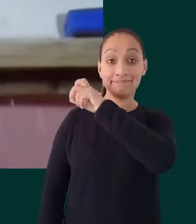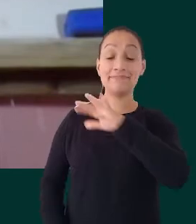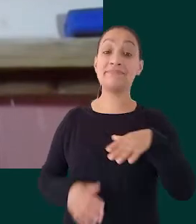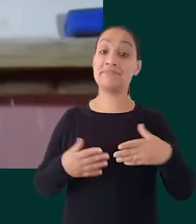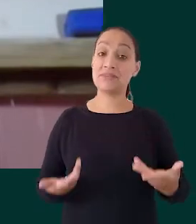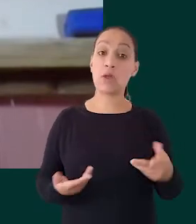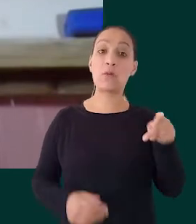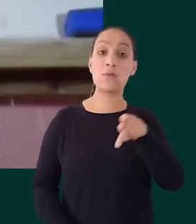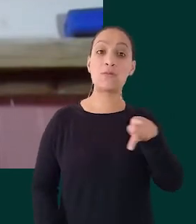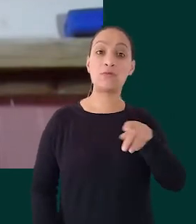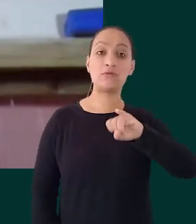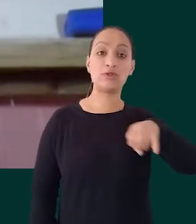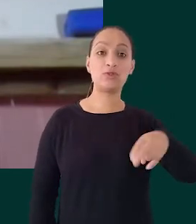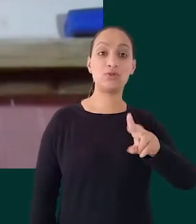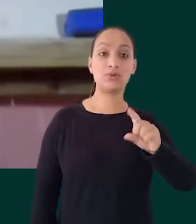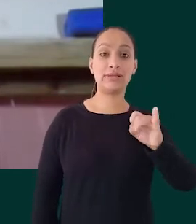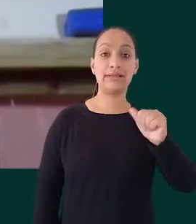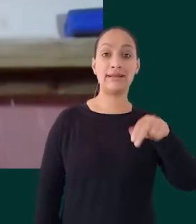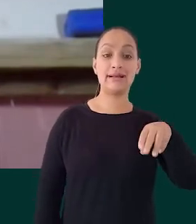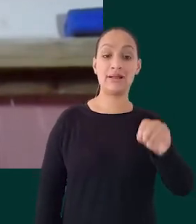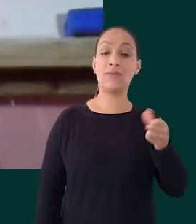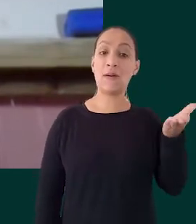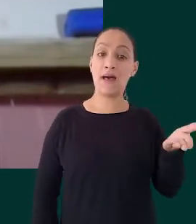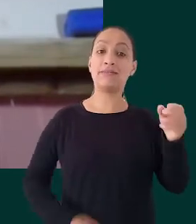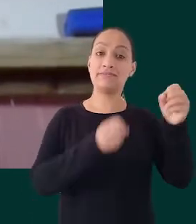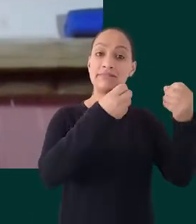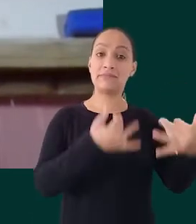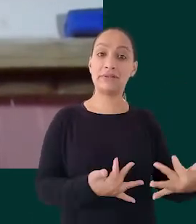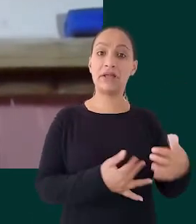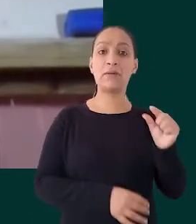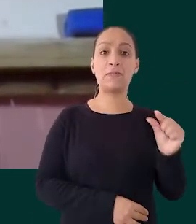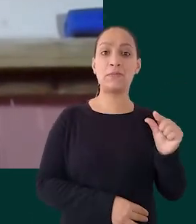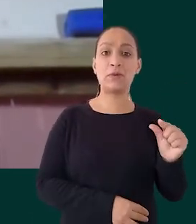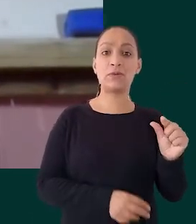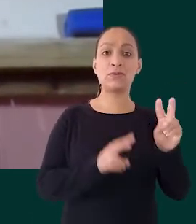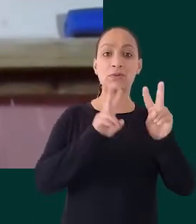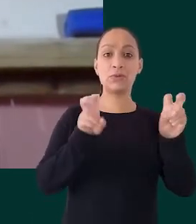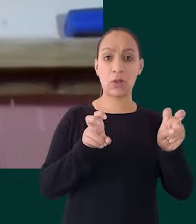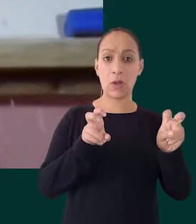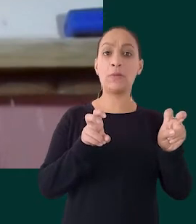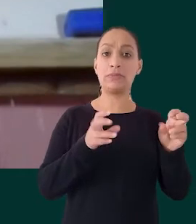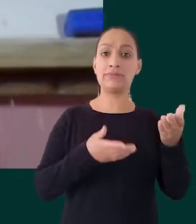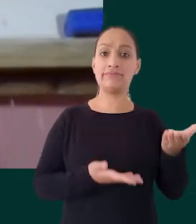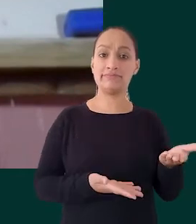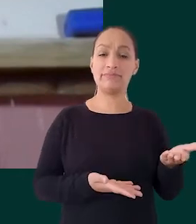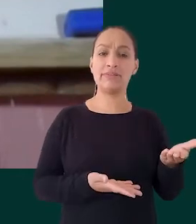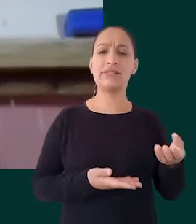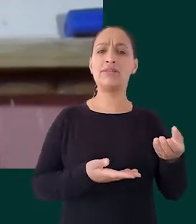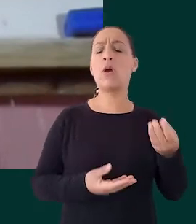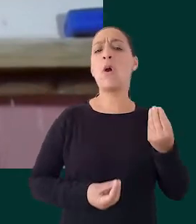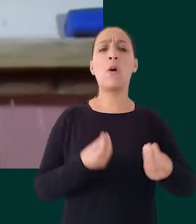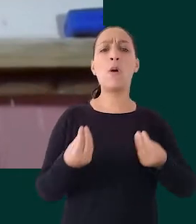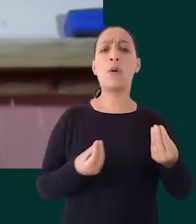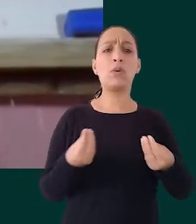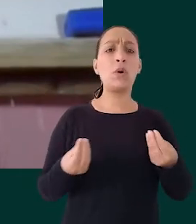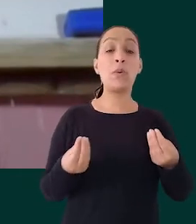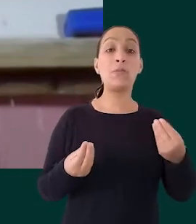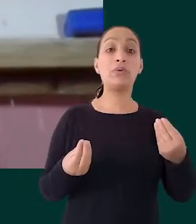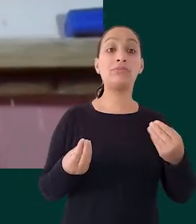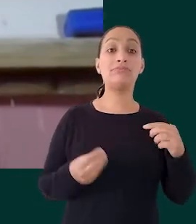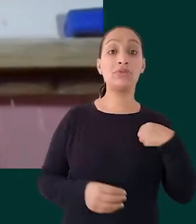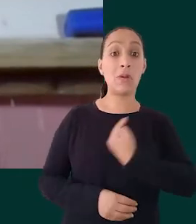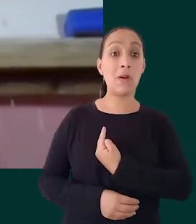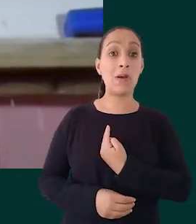professor Juliano, que vai nos falar um pouquinho sobre isso, nos explicar como nós podemos